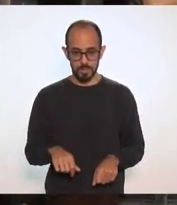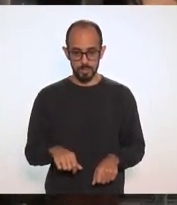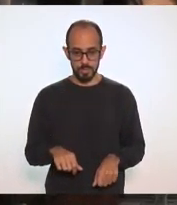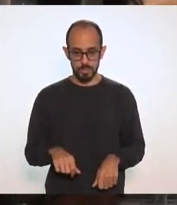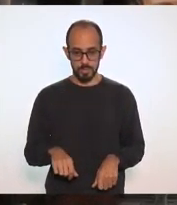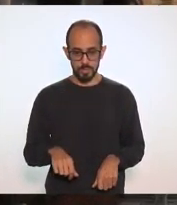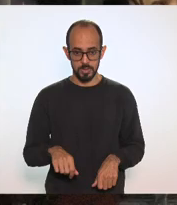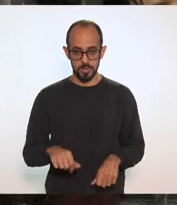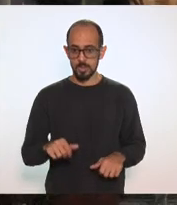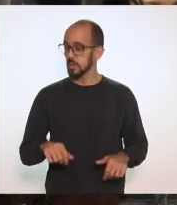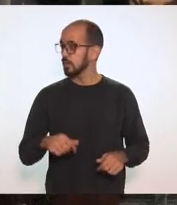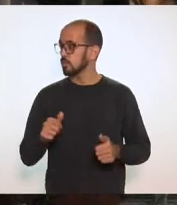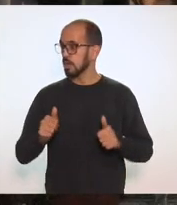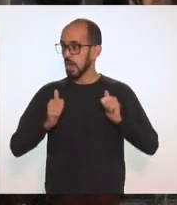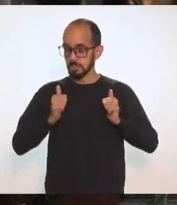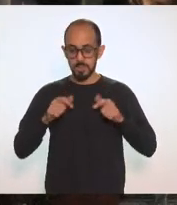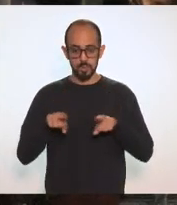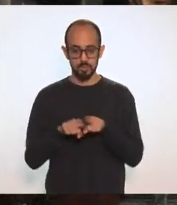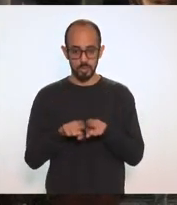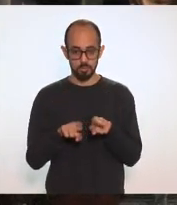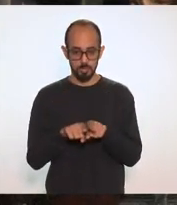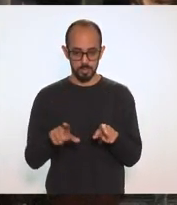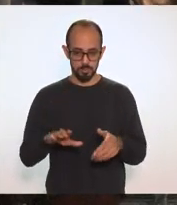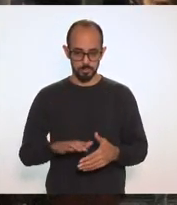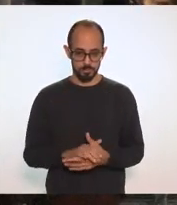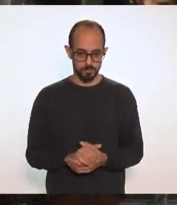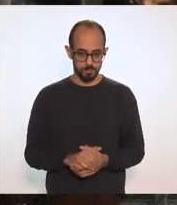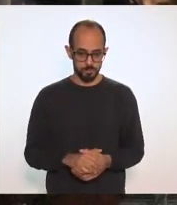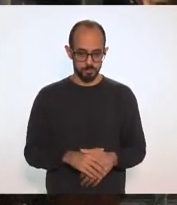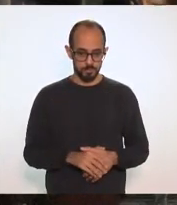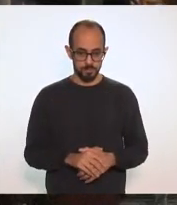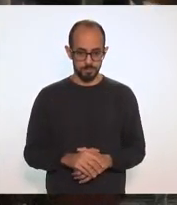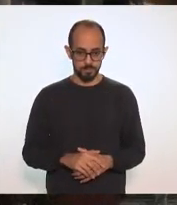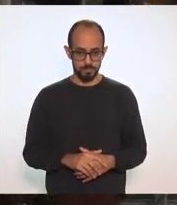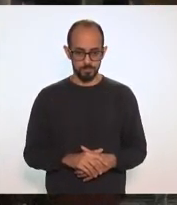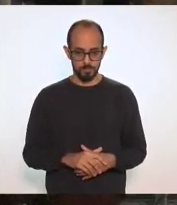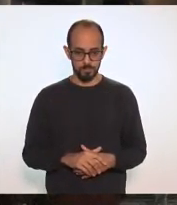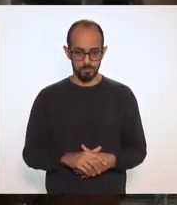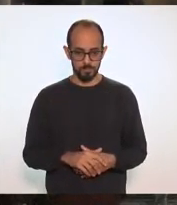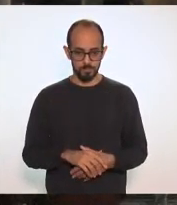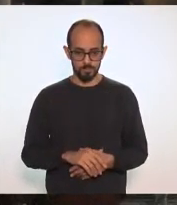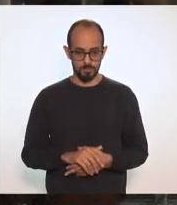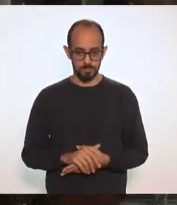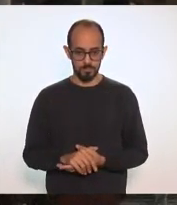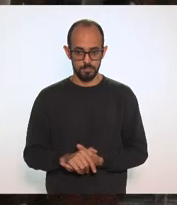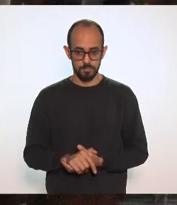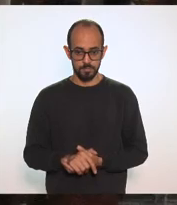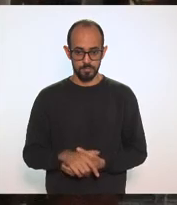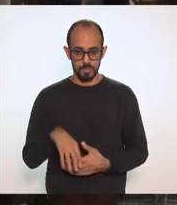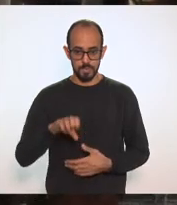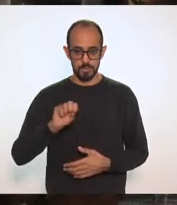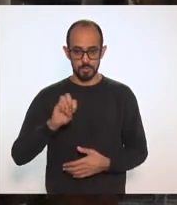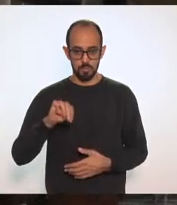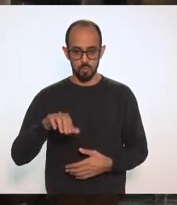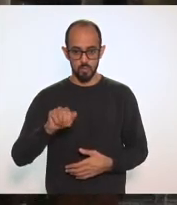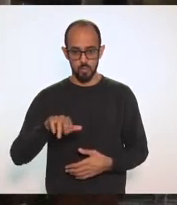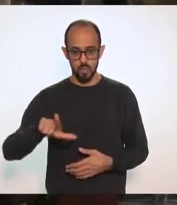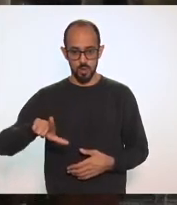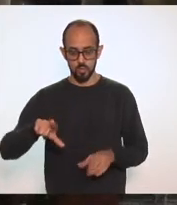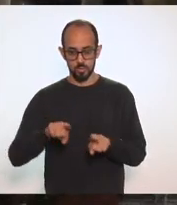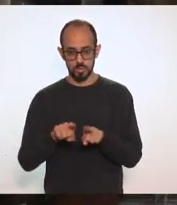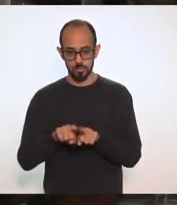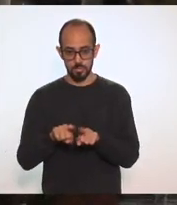Ok, está aprovado, Alexandre. Você, Vossa Excelência, vai declarar já o voto. Serafim, abstenção, presidente. Samuel, abstenção. Roberto,